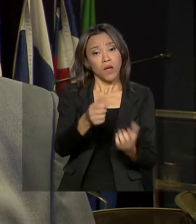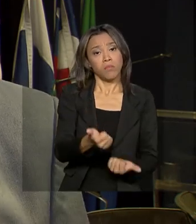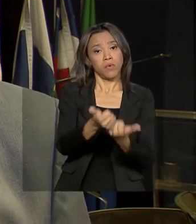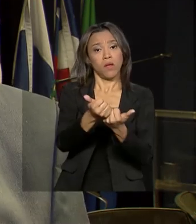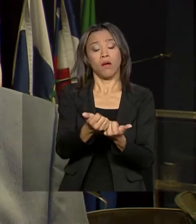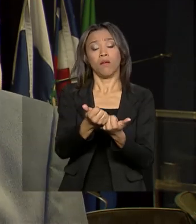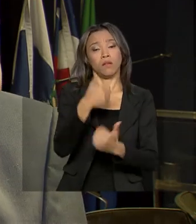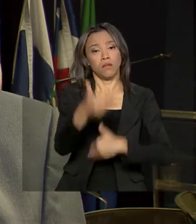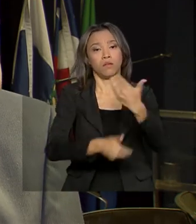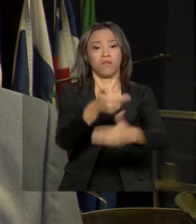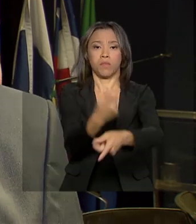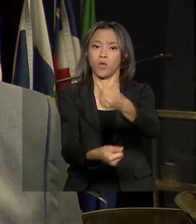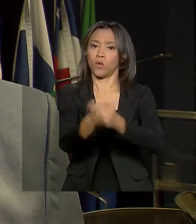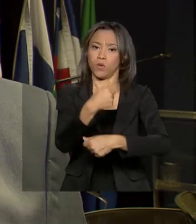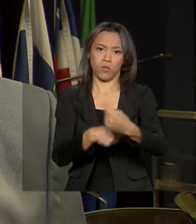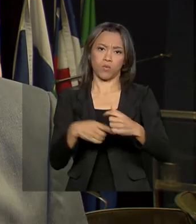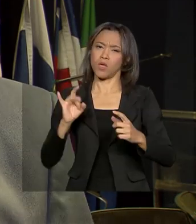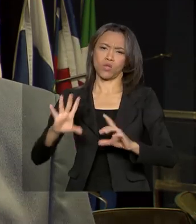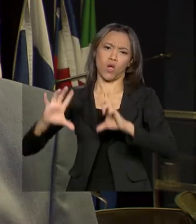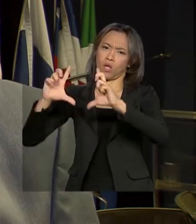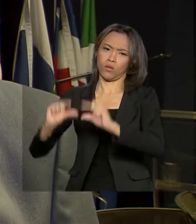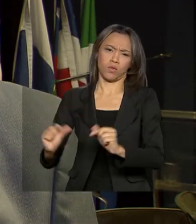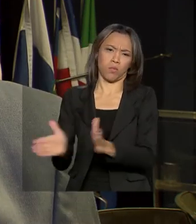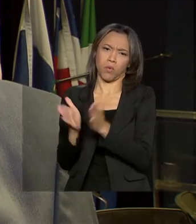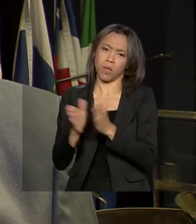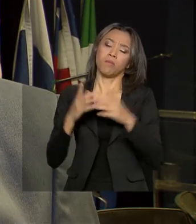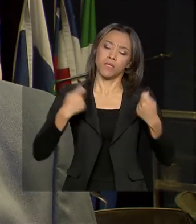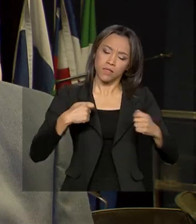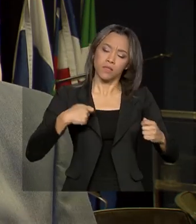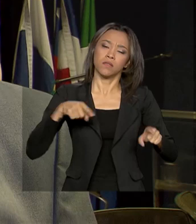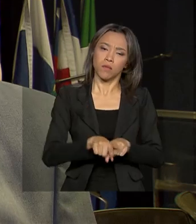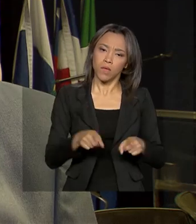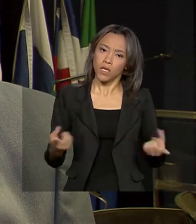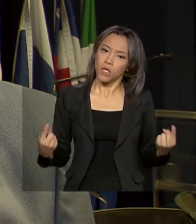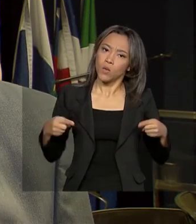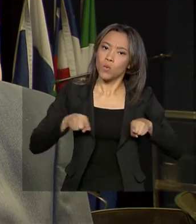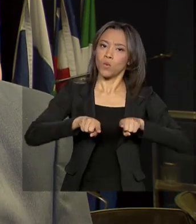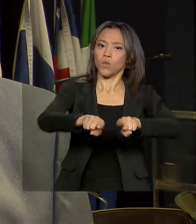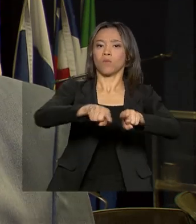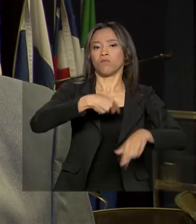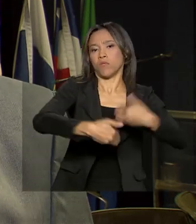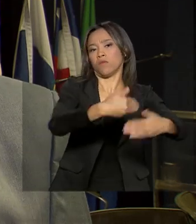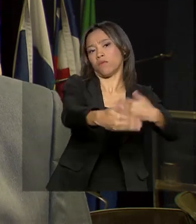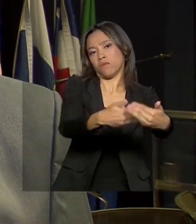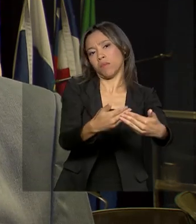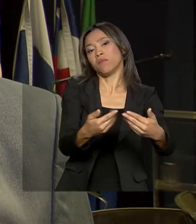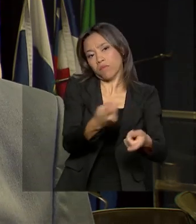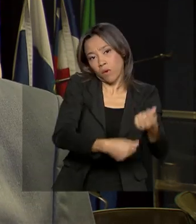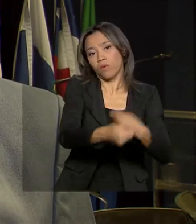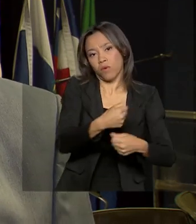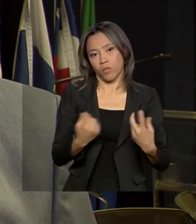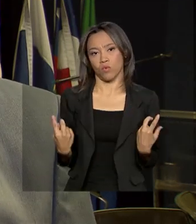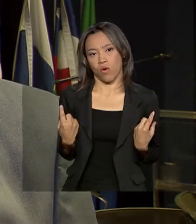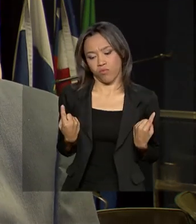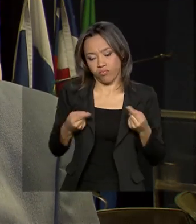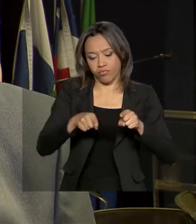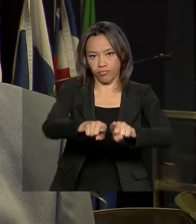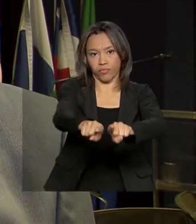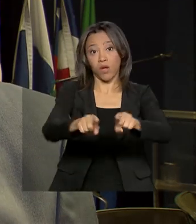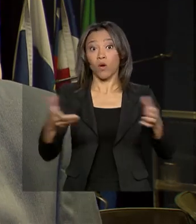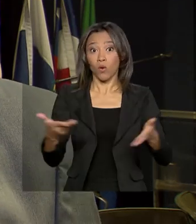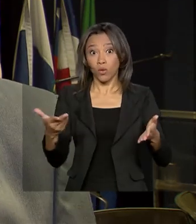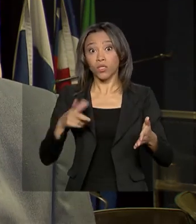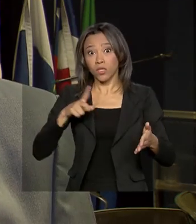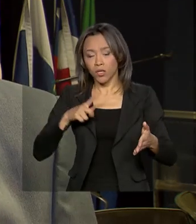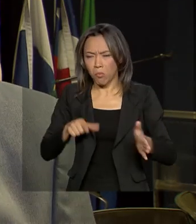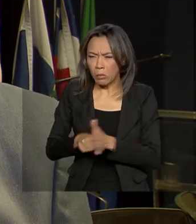possibilidade de diminuir a pobreza no país se não tiver um desenvolvimento, diminuir o desemprego e o desenvolvimento econômico. Então, há um grande mutirão hoje